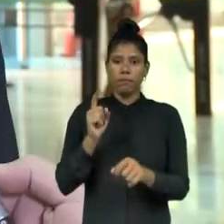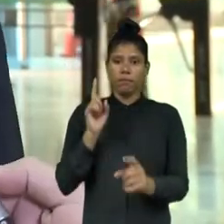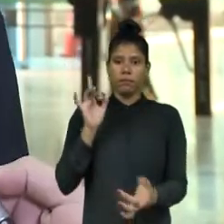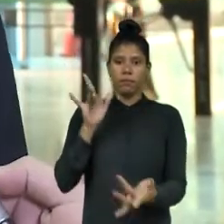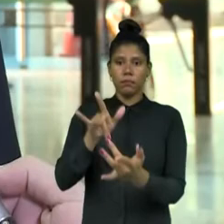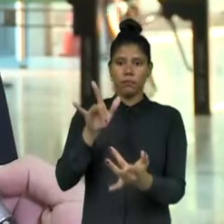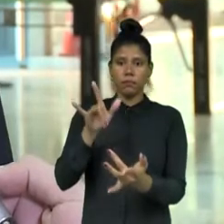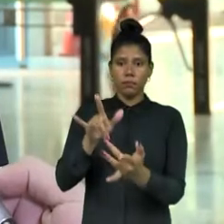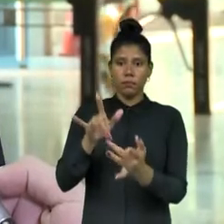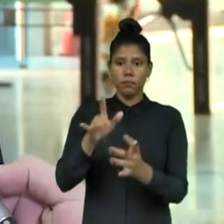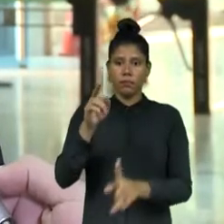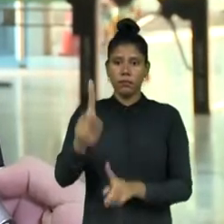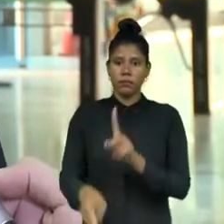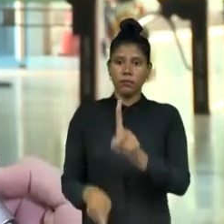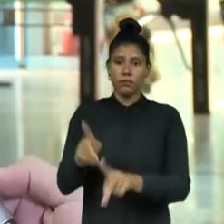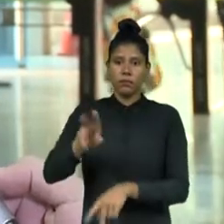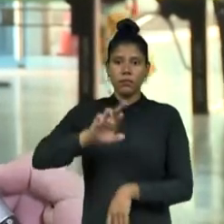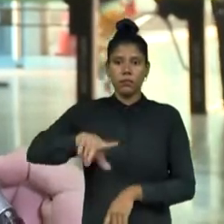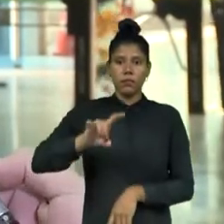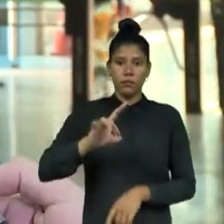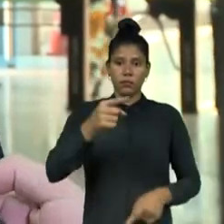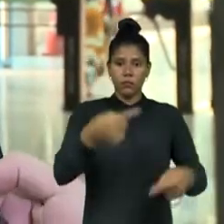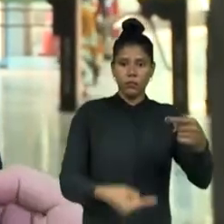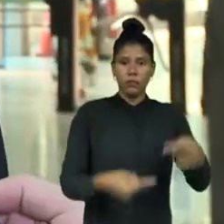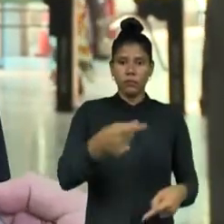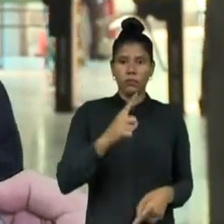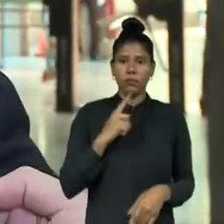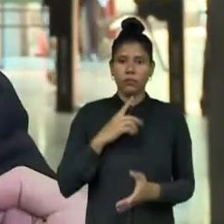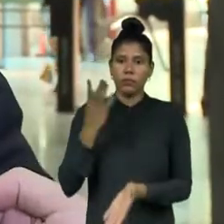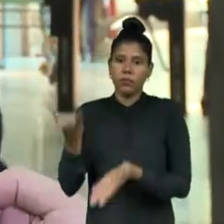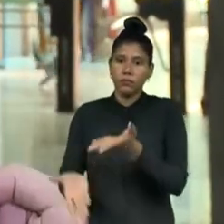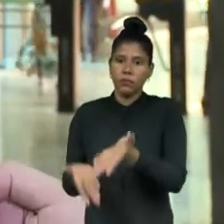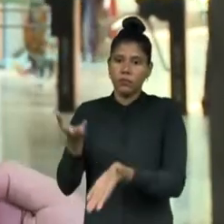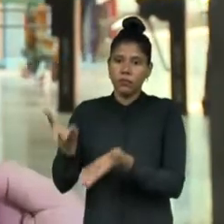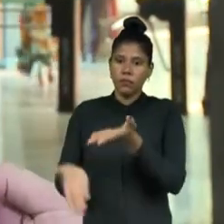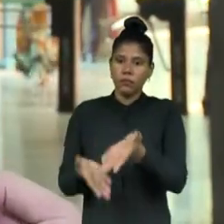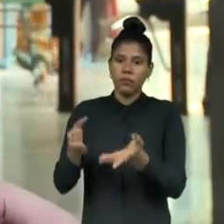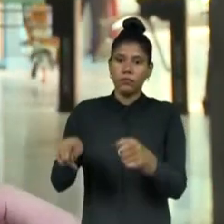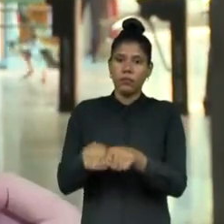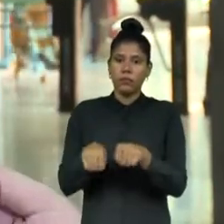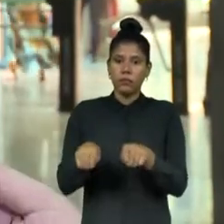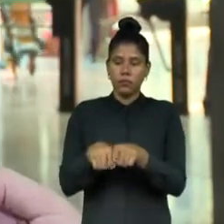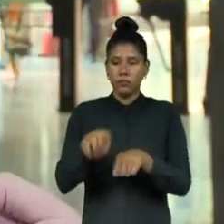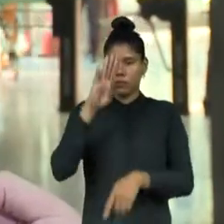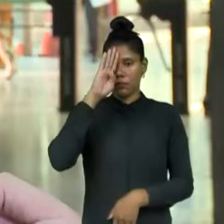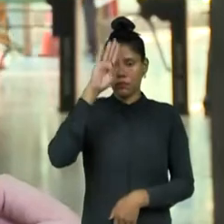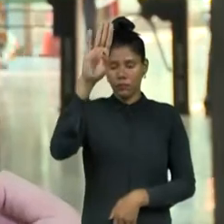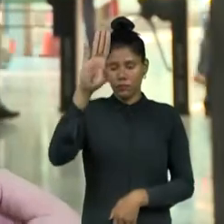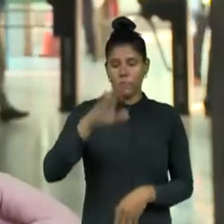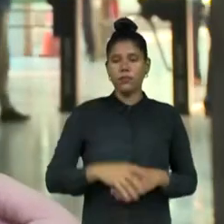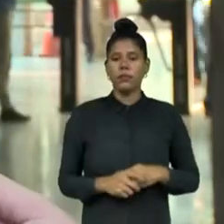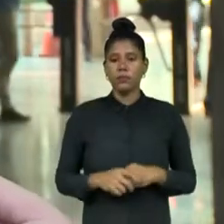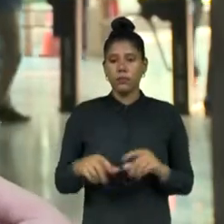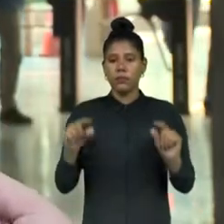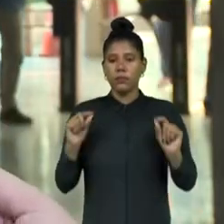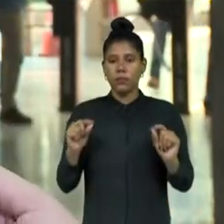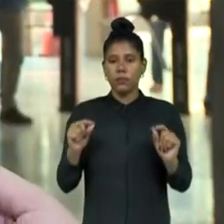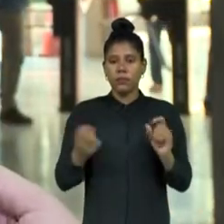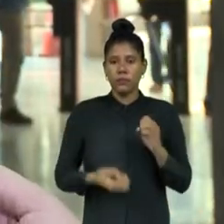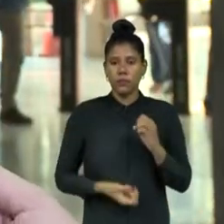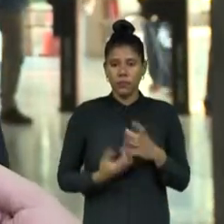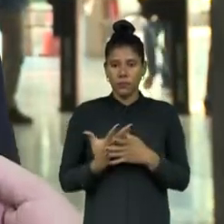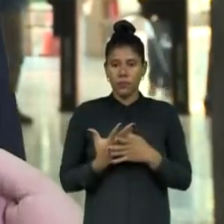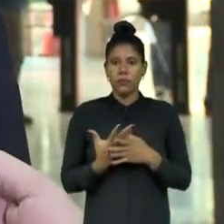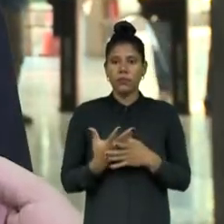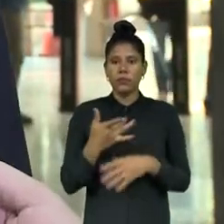não é só a questão política da casa, existem os serviços também que são ofertados no âmbito da casa, principalmente muitos criados no nosso setor de